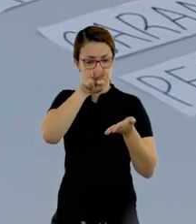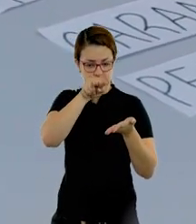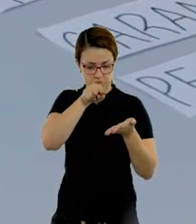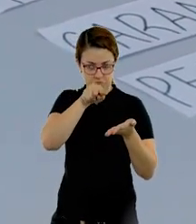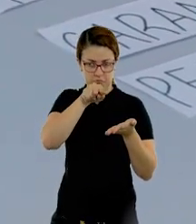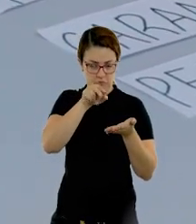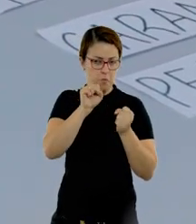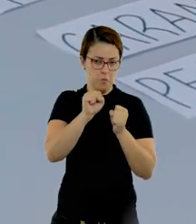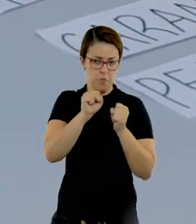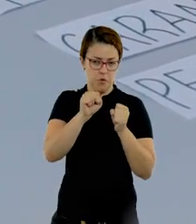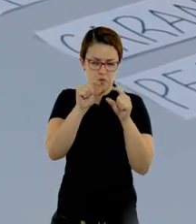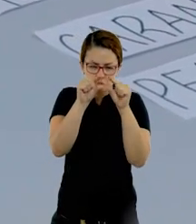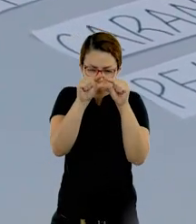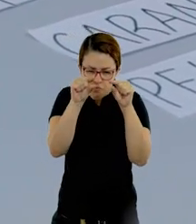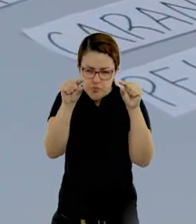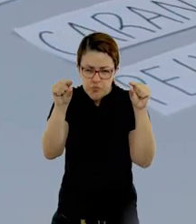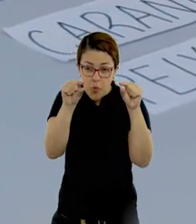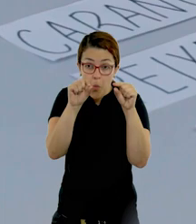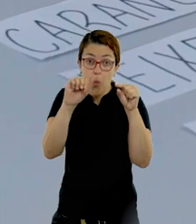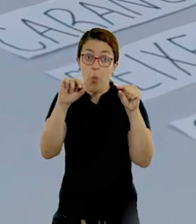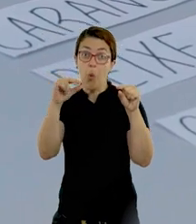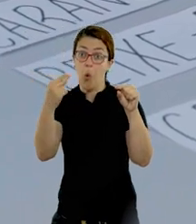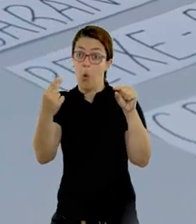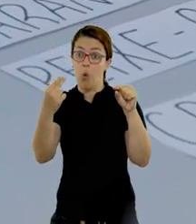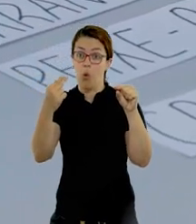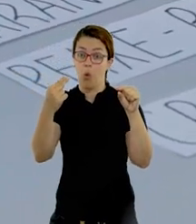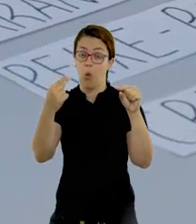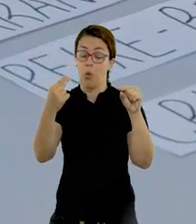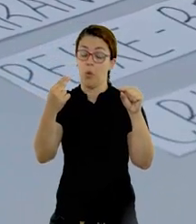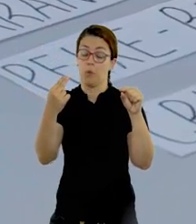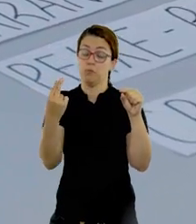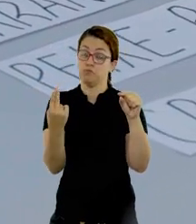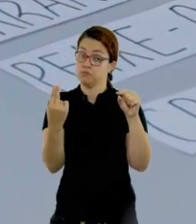Esse apoio, ele pode ser assim, menor,